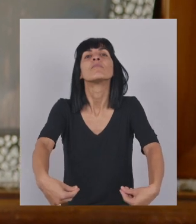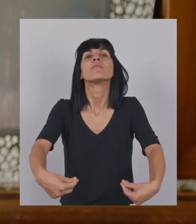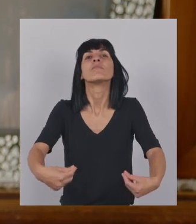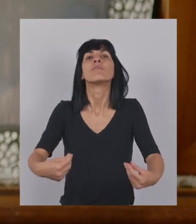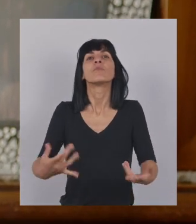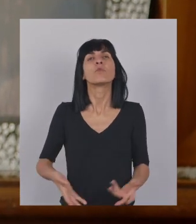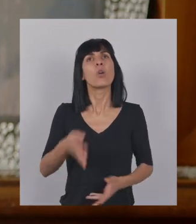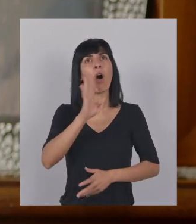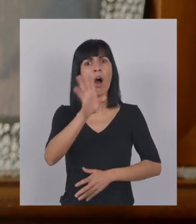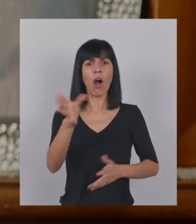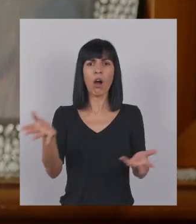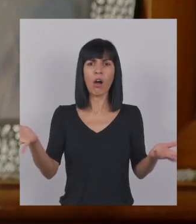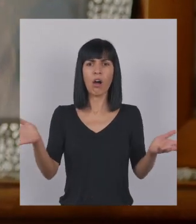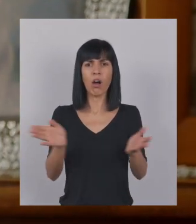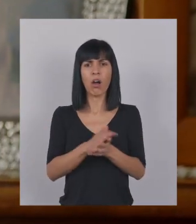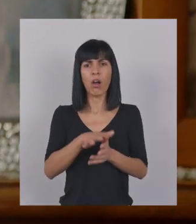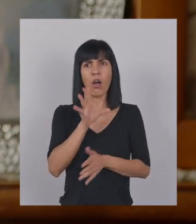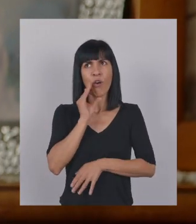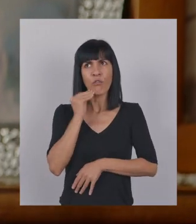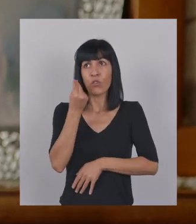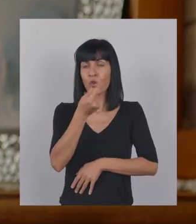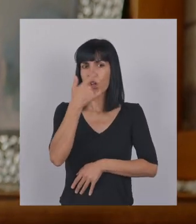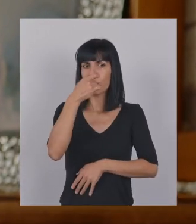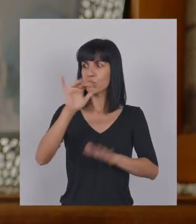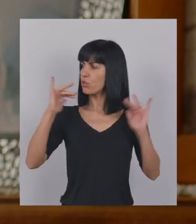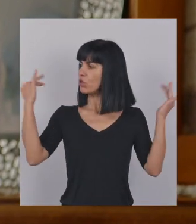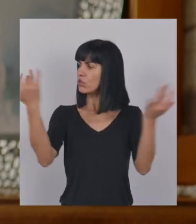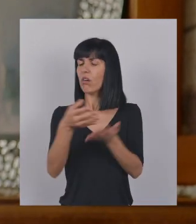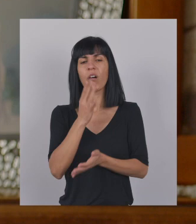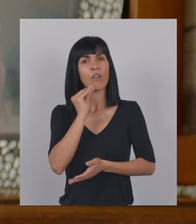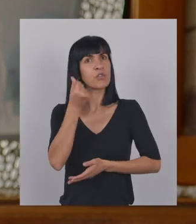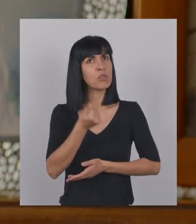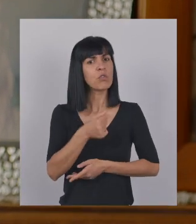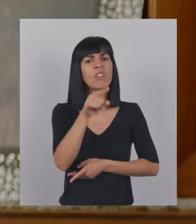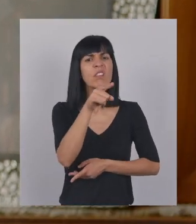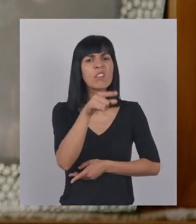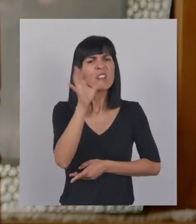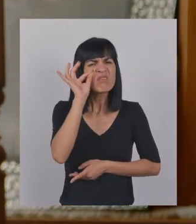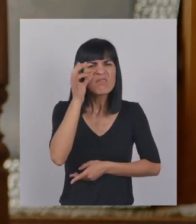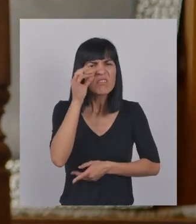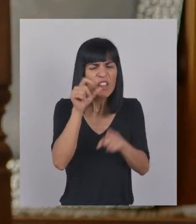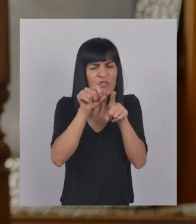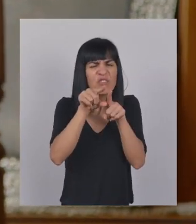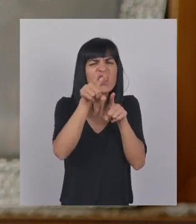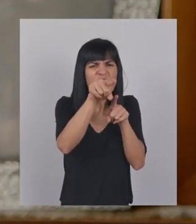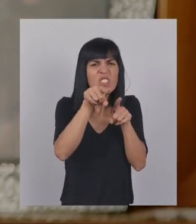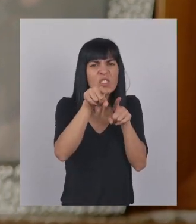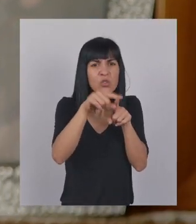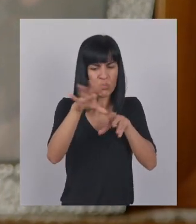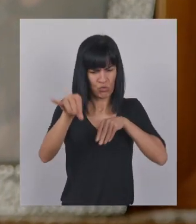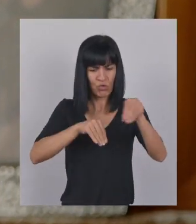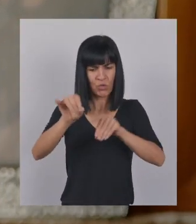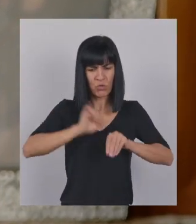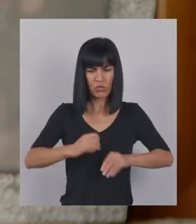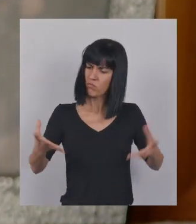incrível mesmo assim que assim ó que vergonha tudo cheio de gente com vergonha com a servir etas desse